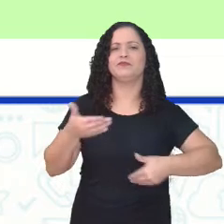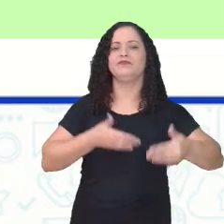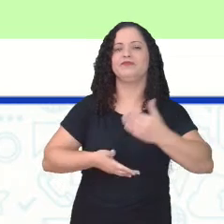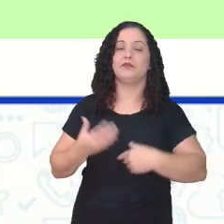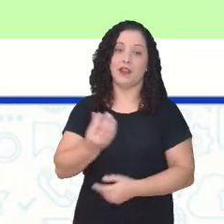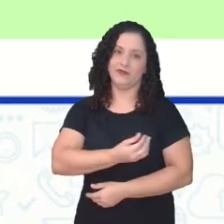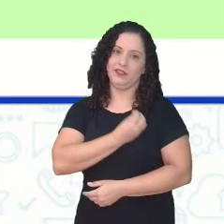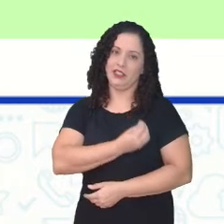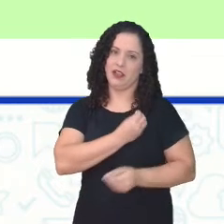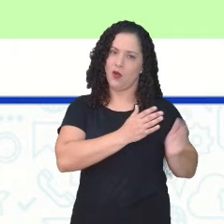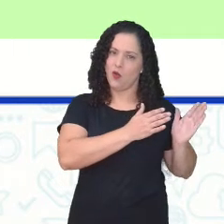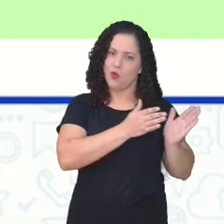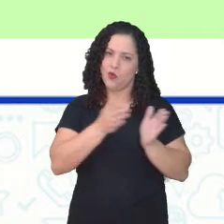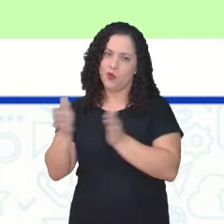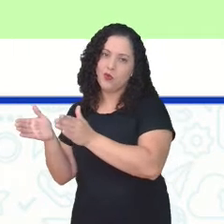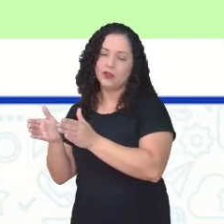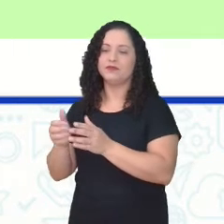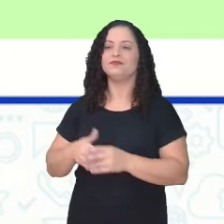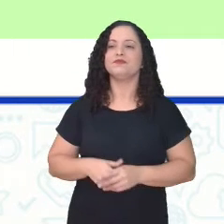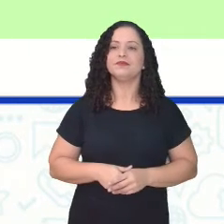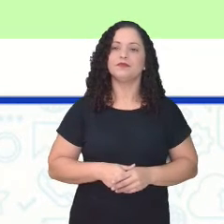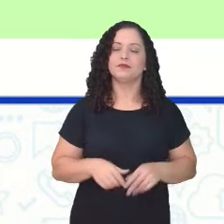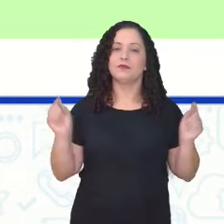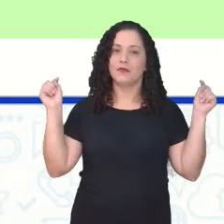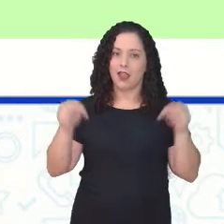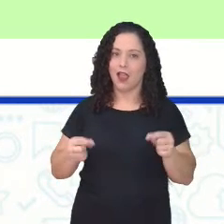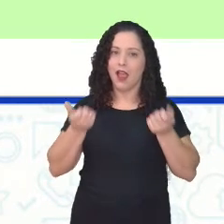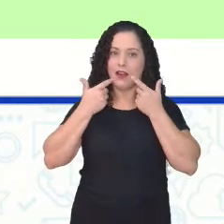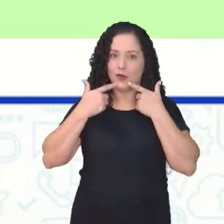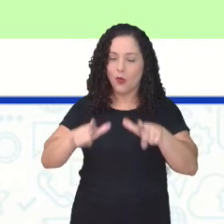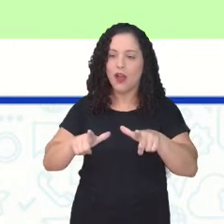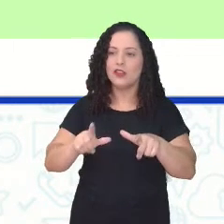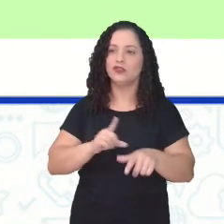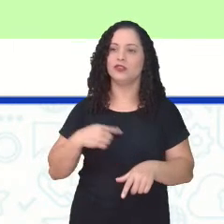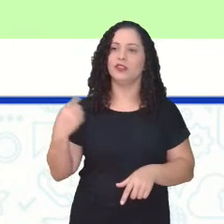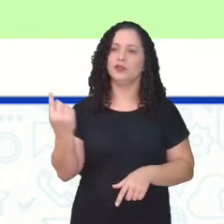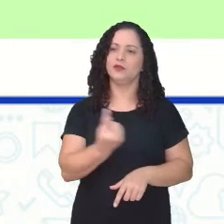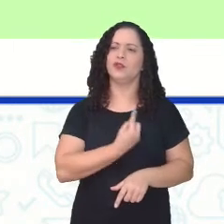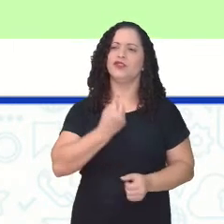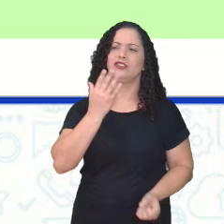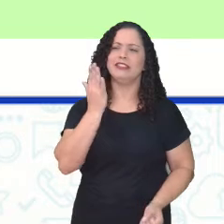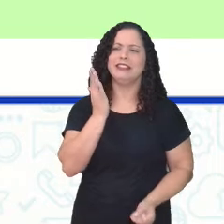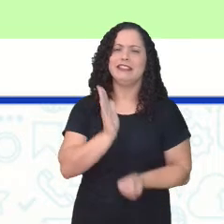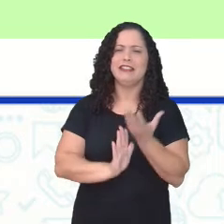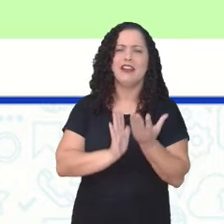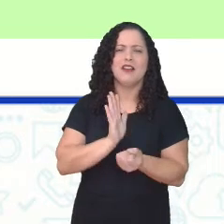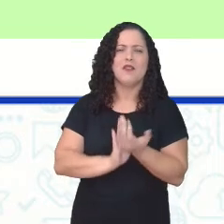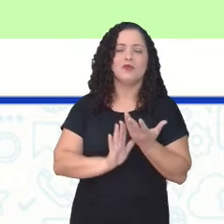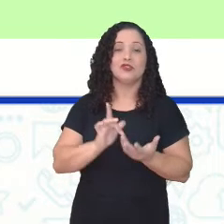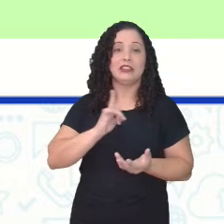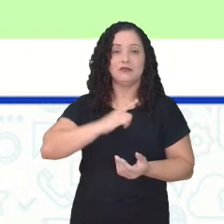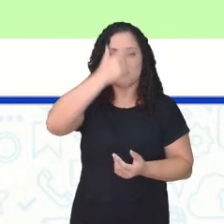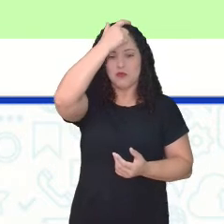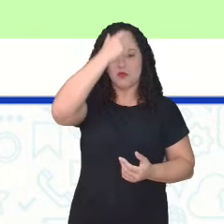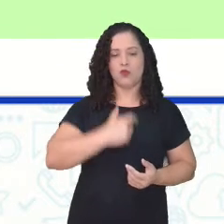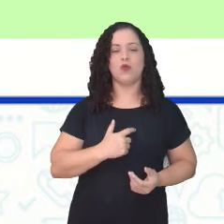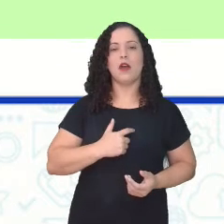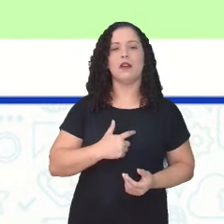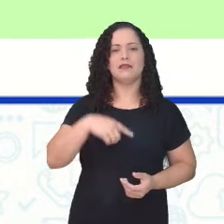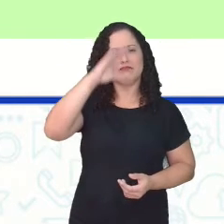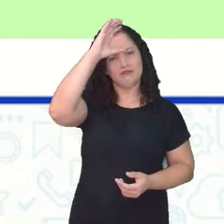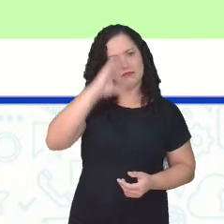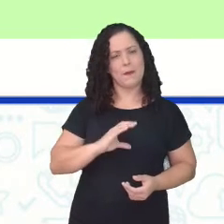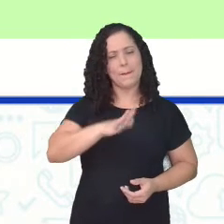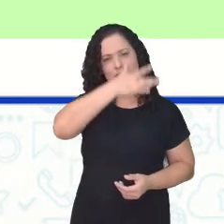cotidiano. Por meio dela, nos construímos como sujeitos sociais.